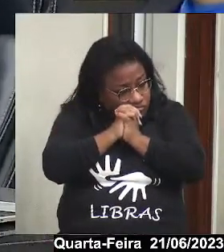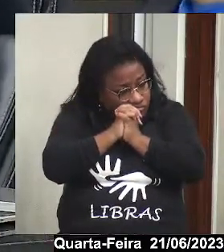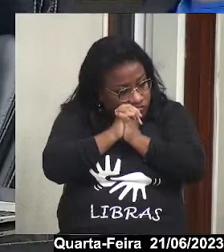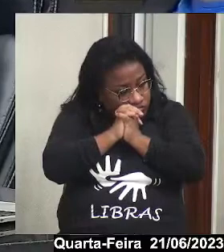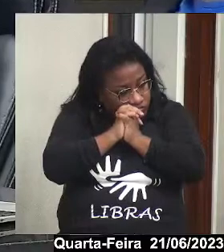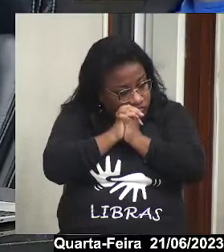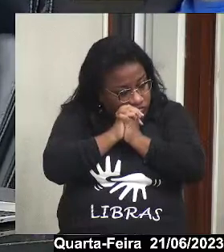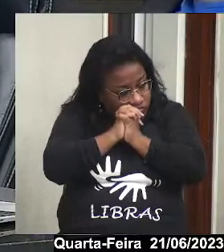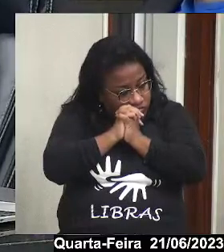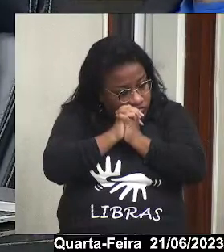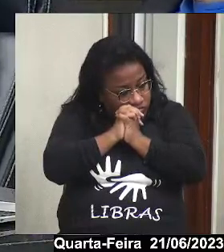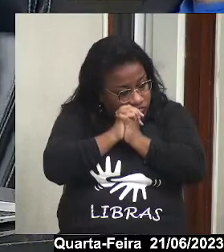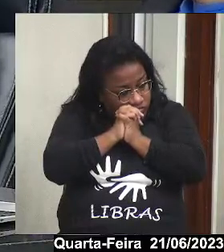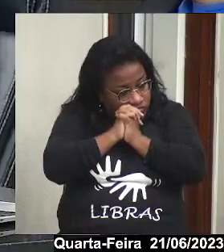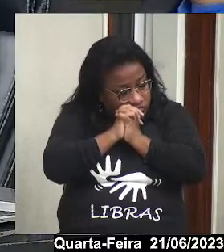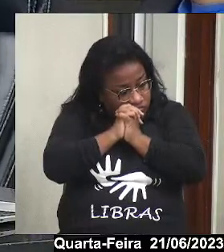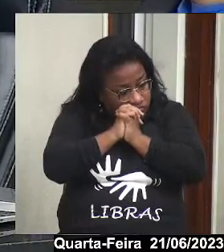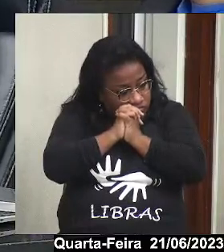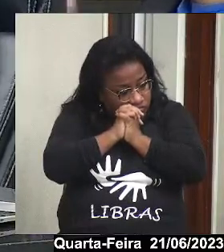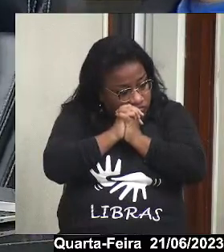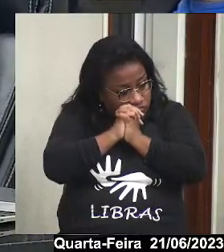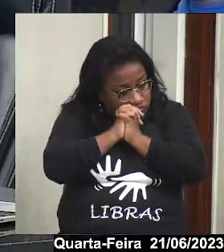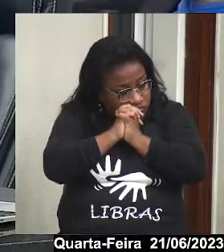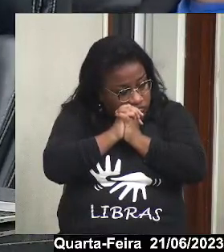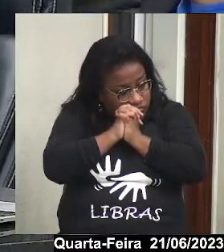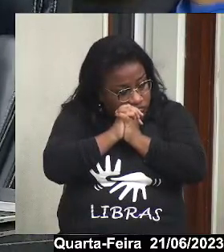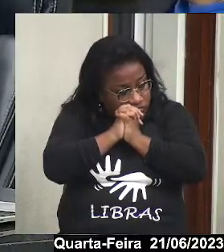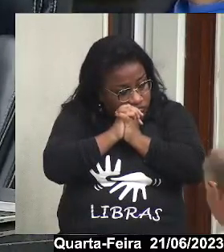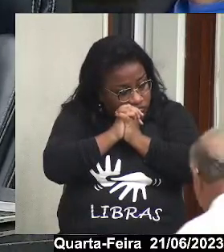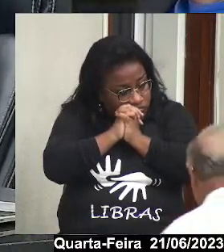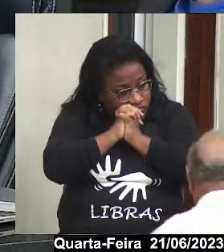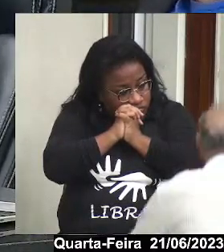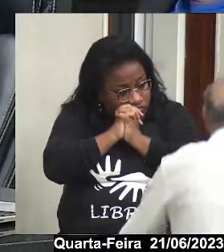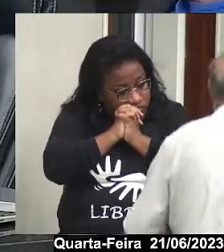eu entendo seu papel de oposição, tá? Eu entendo seu papel de oposição.